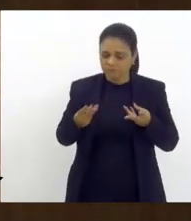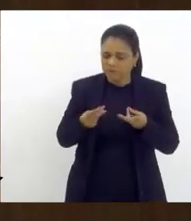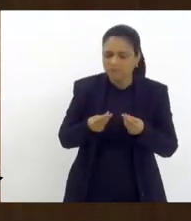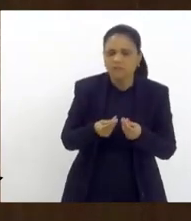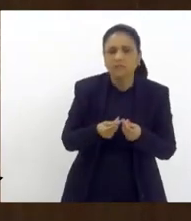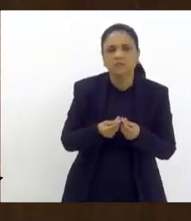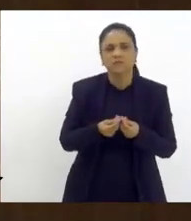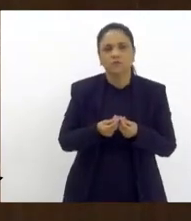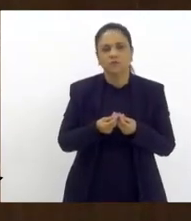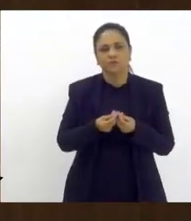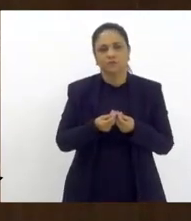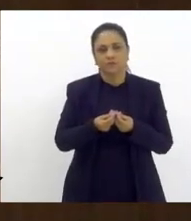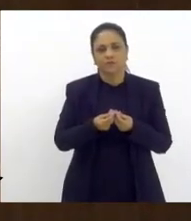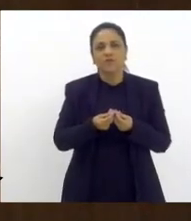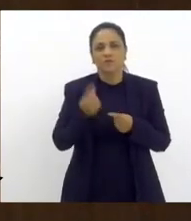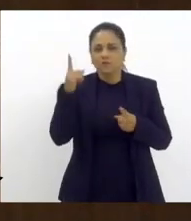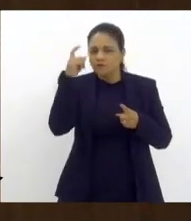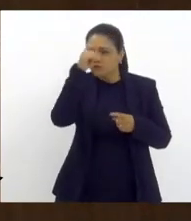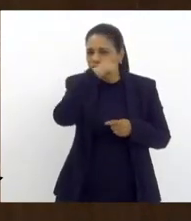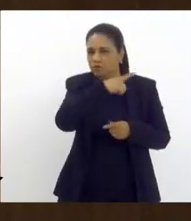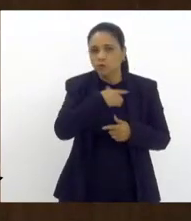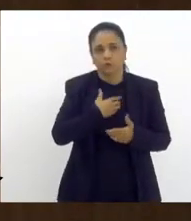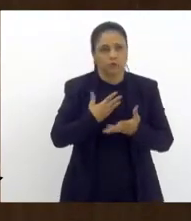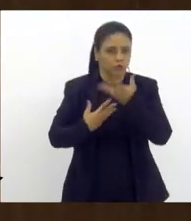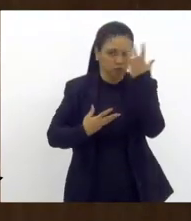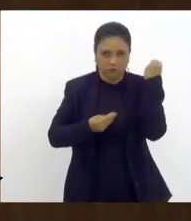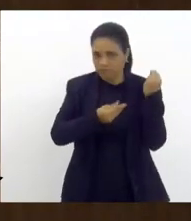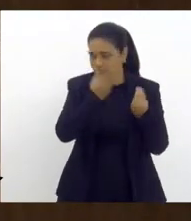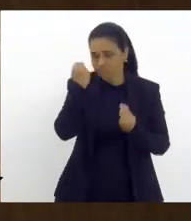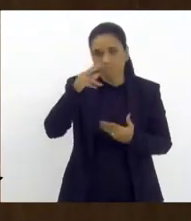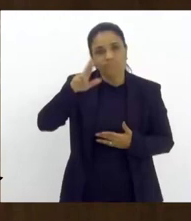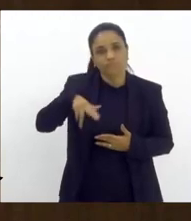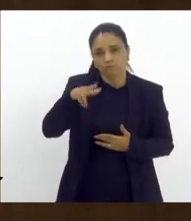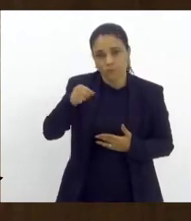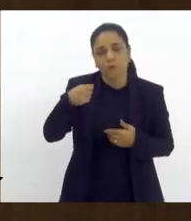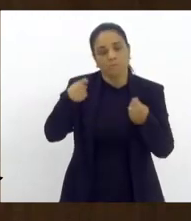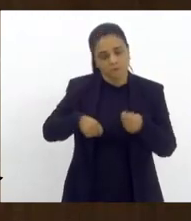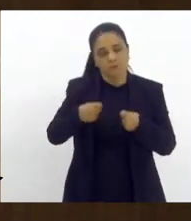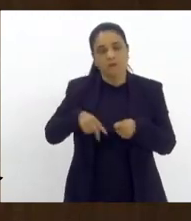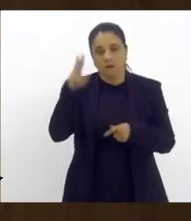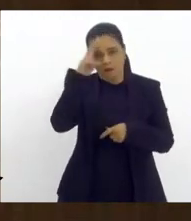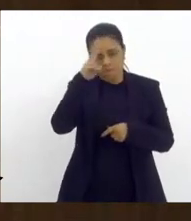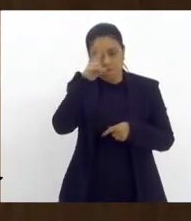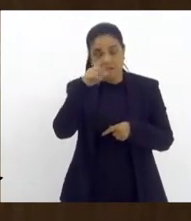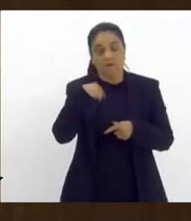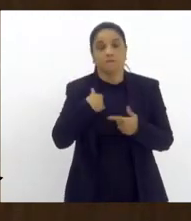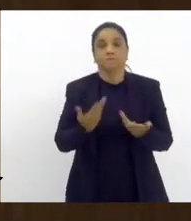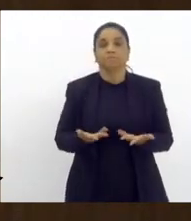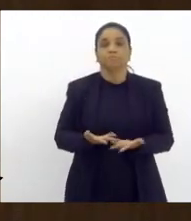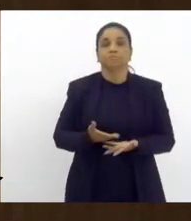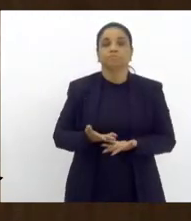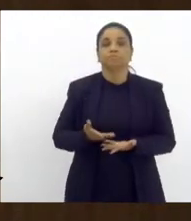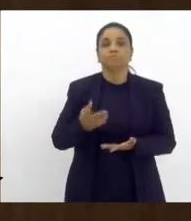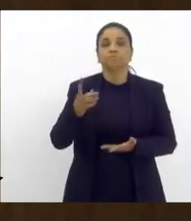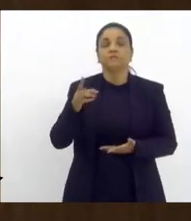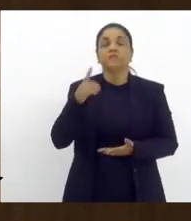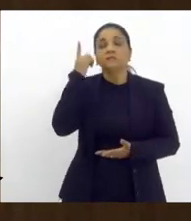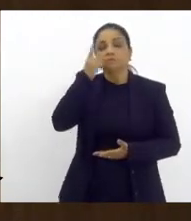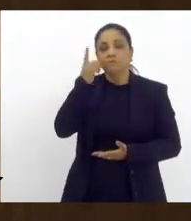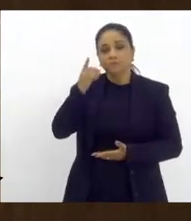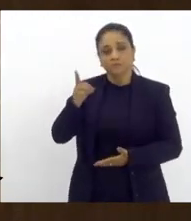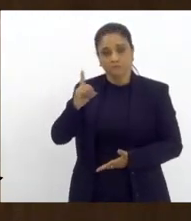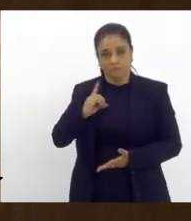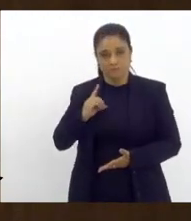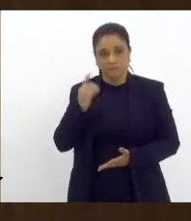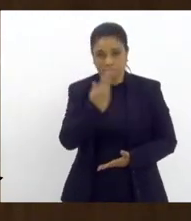um drama que nunca pode ser esquecido e tem que ser lembrado lembrando deputada Dani Balbi